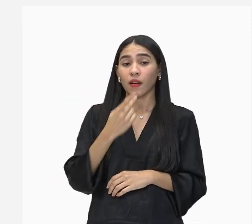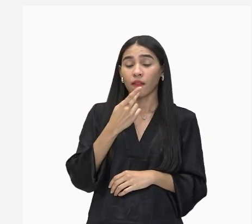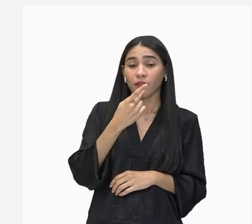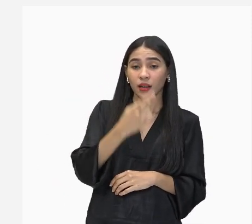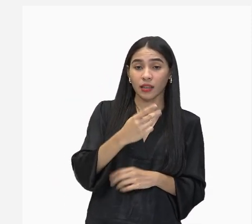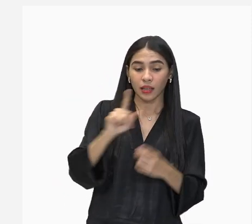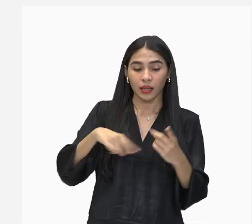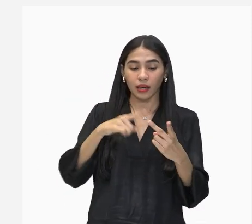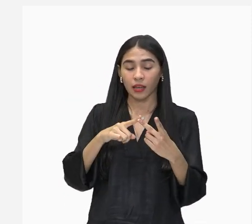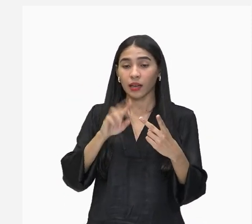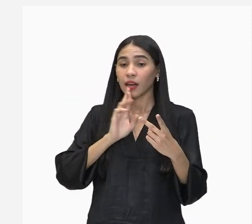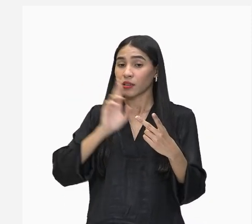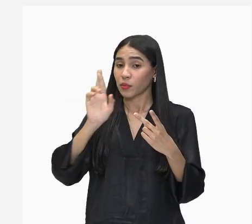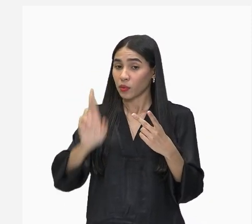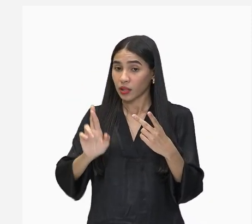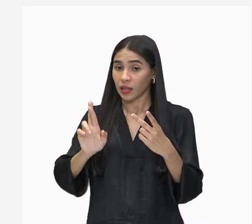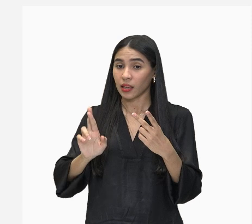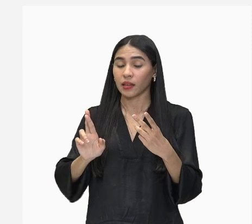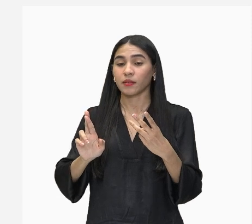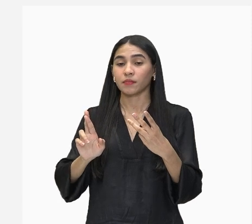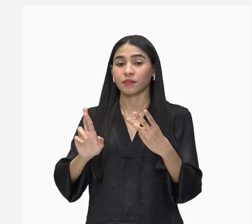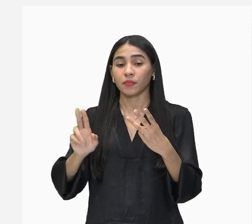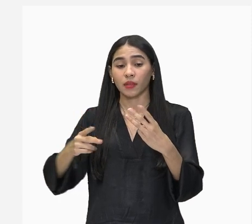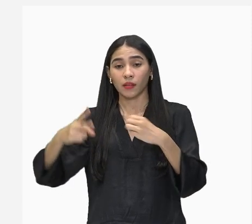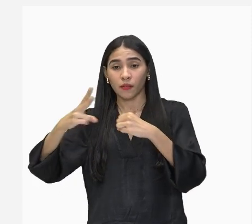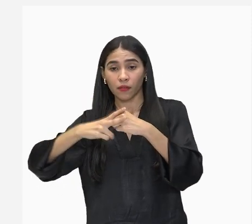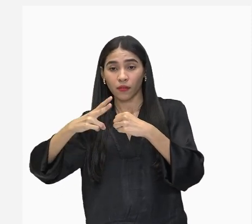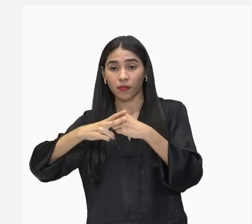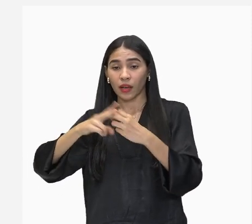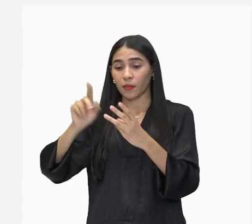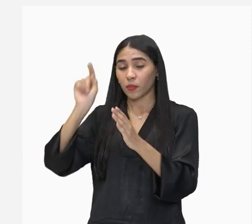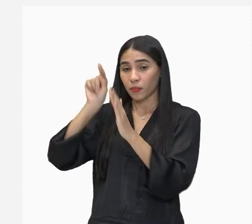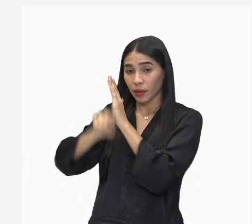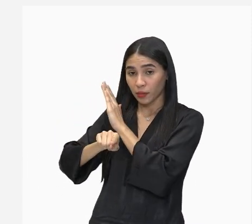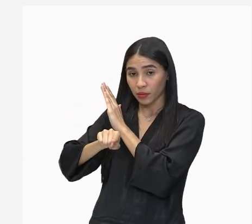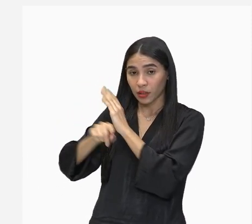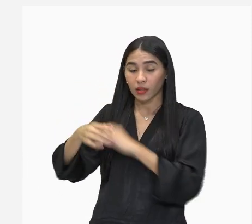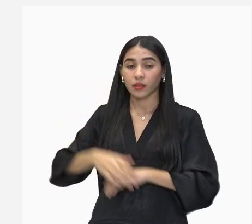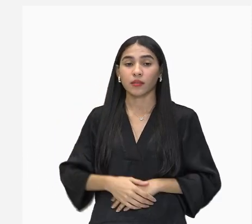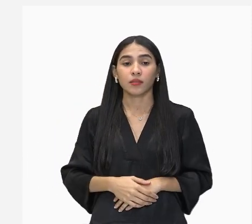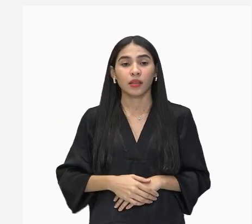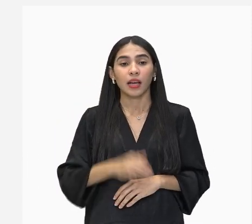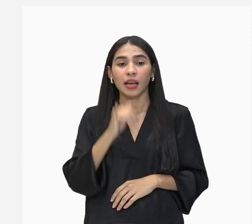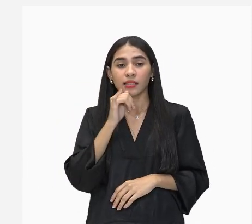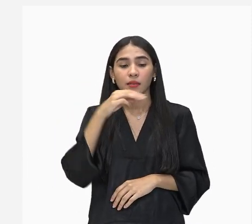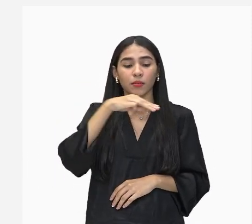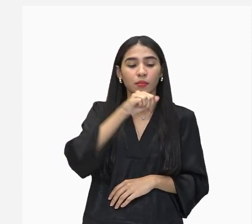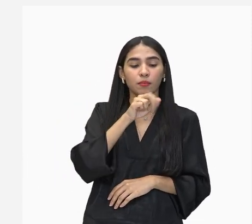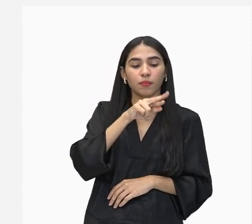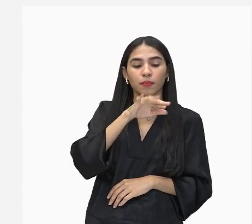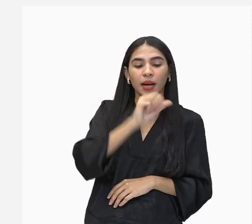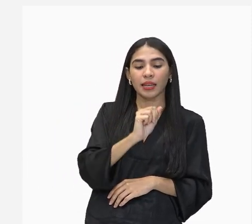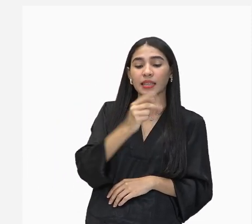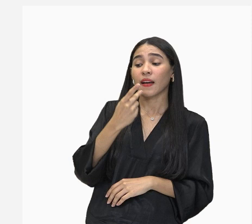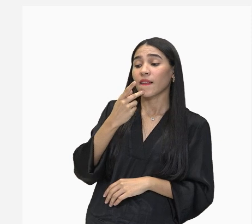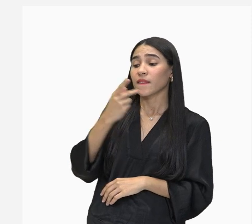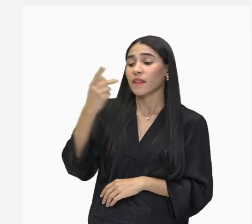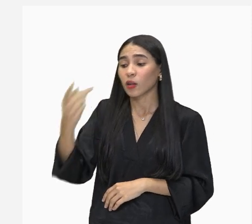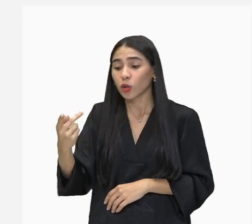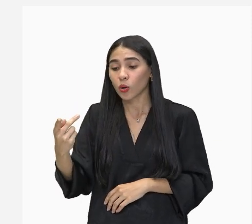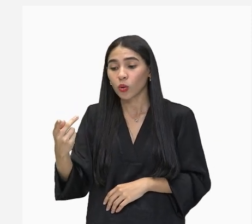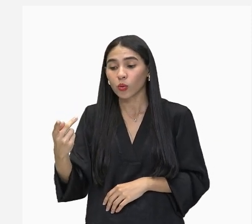o verbo responder, certo? O verbo perguntar também. A Maria falou, o